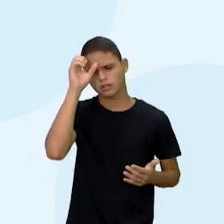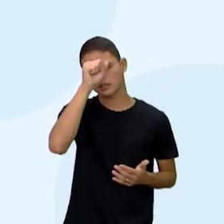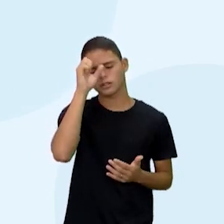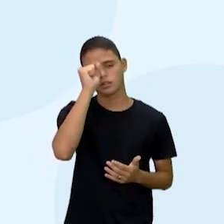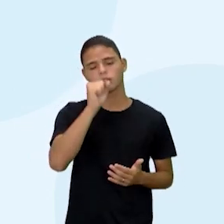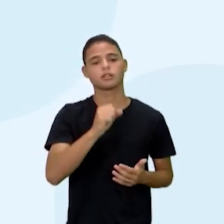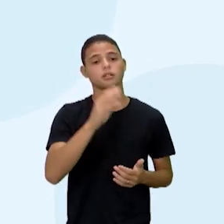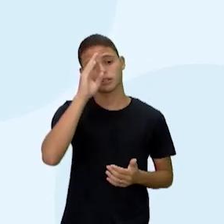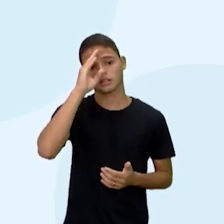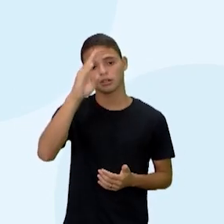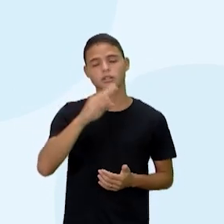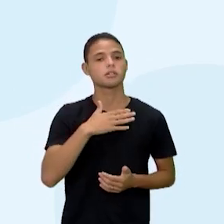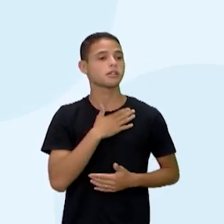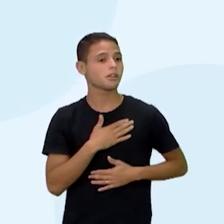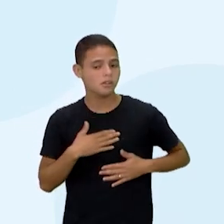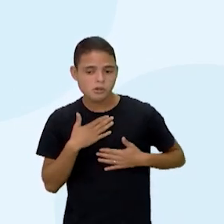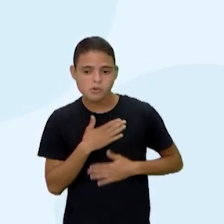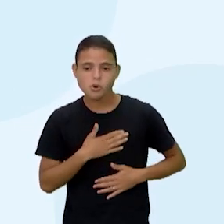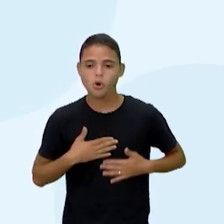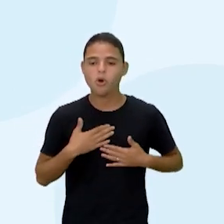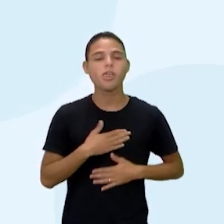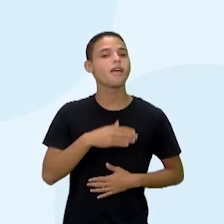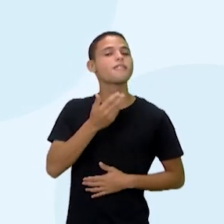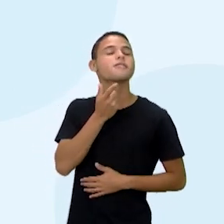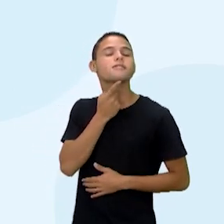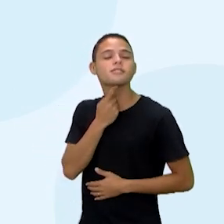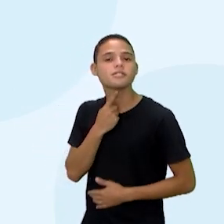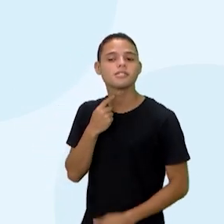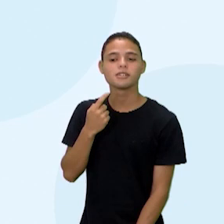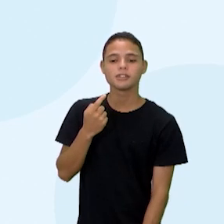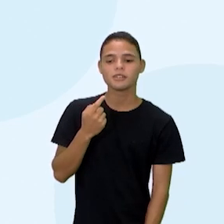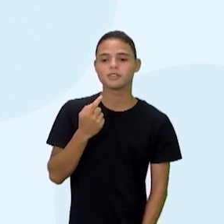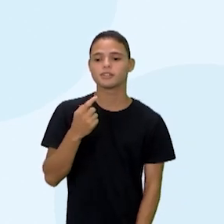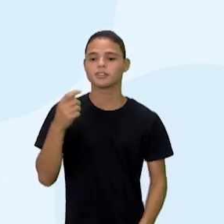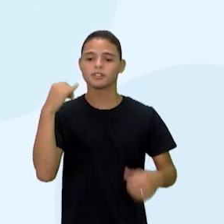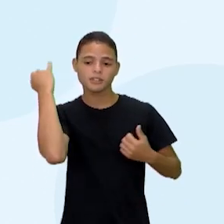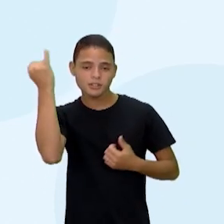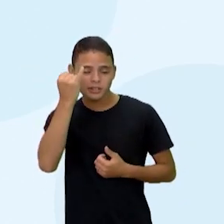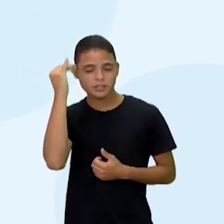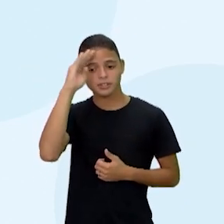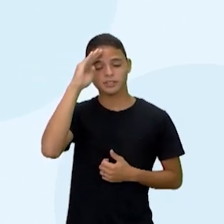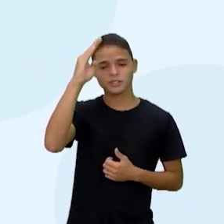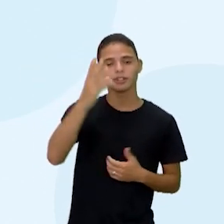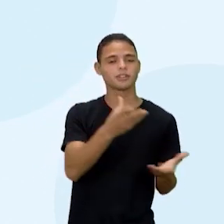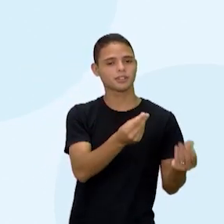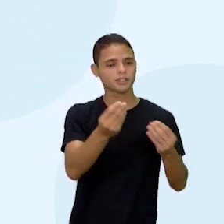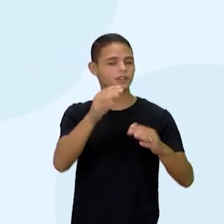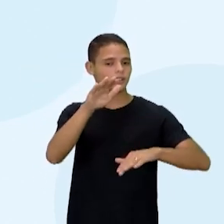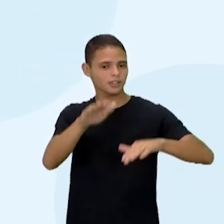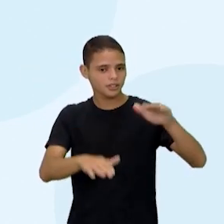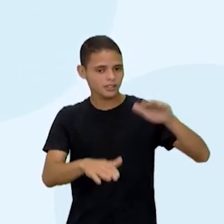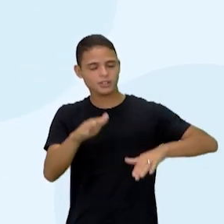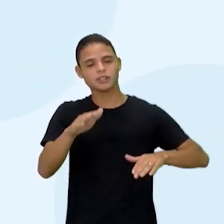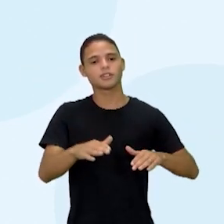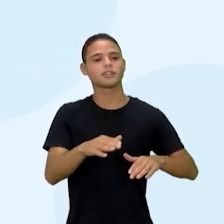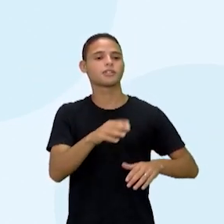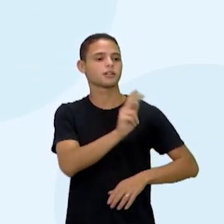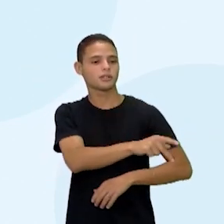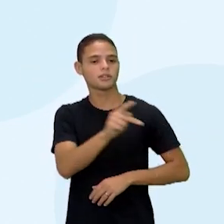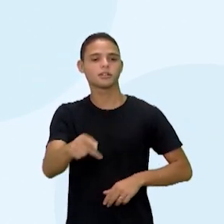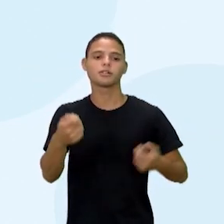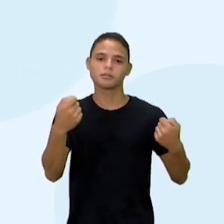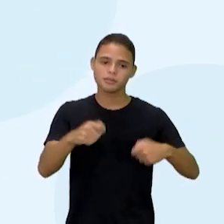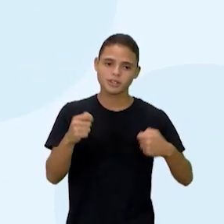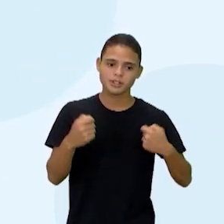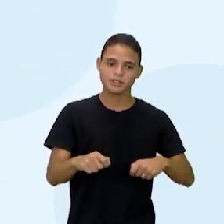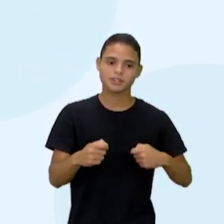que estimula o interesse, a curiosidade. E aí, muitas vezes, o professor precisa fazer uma negociação, né? Olha,